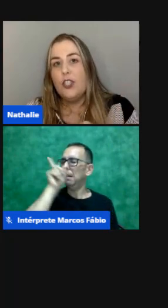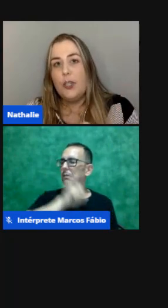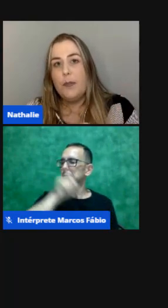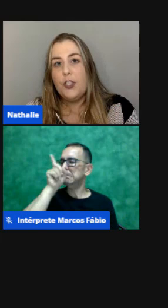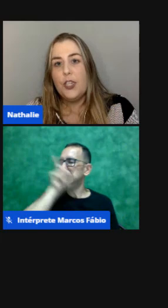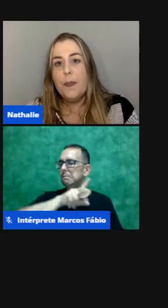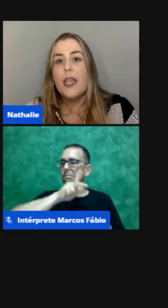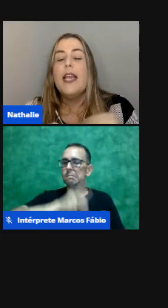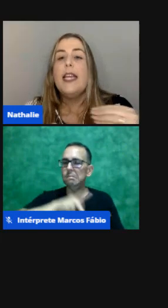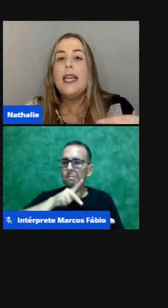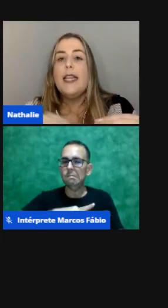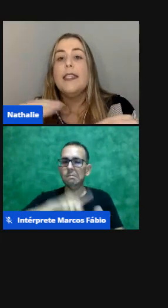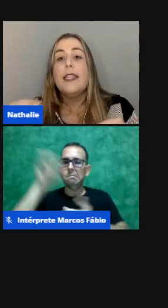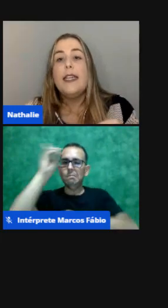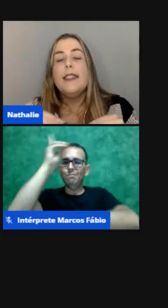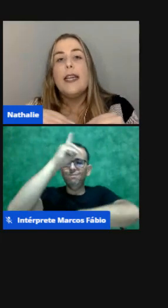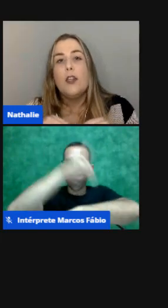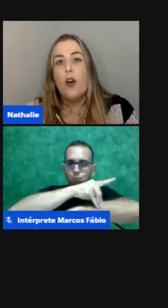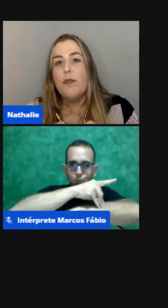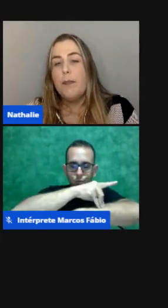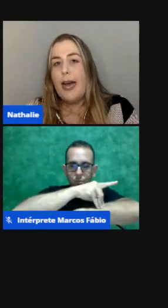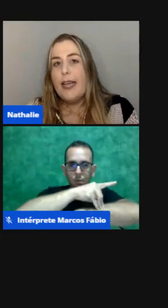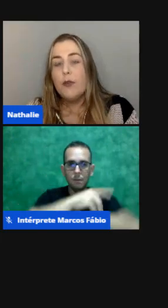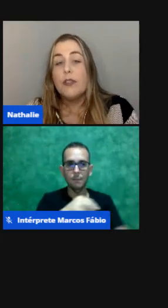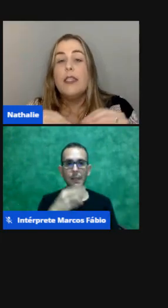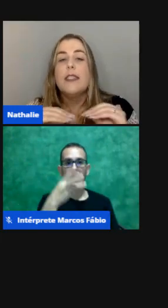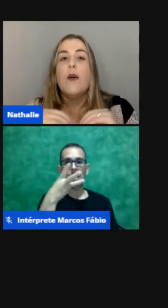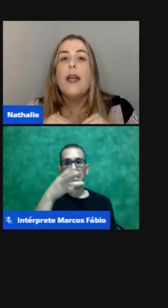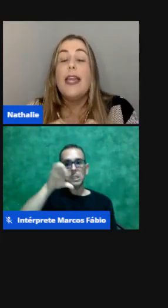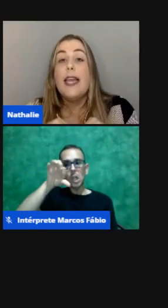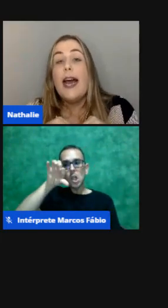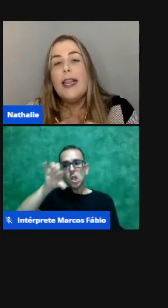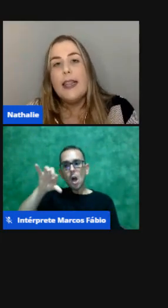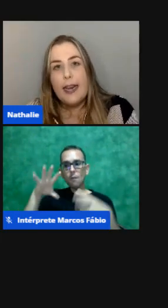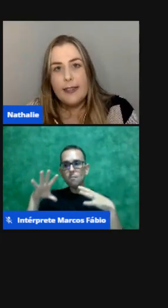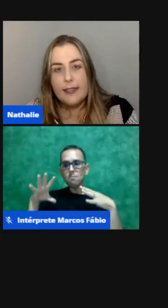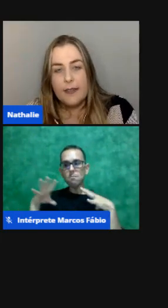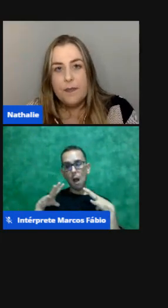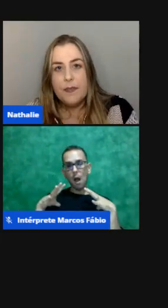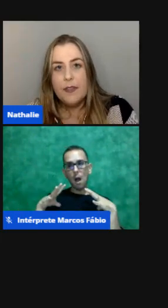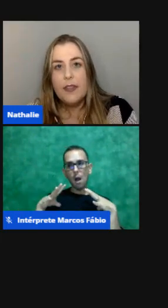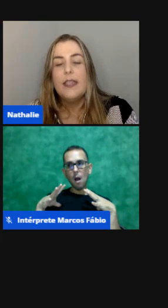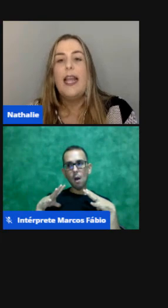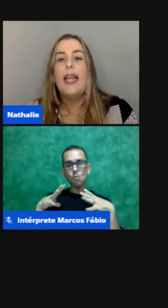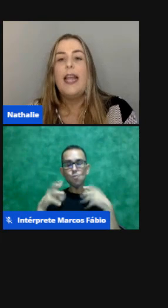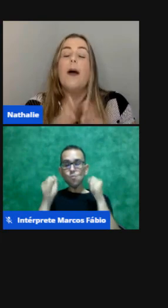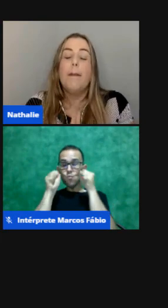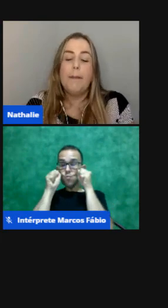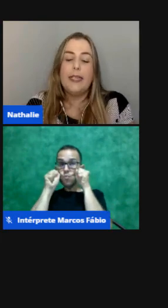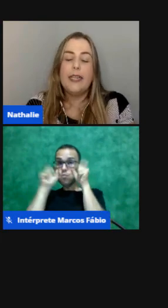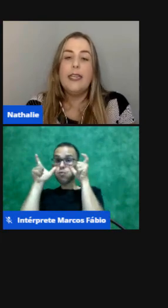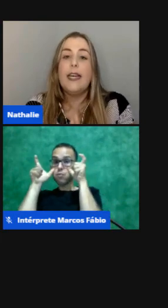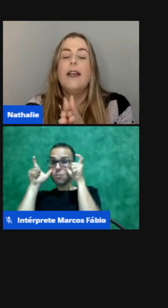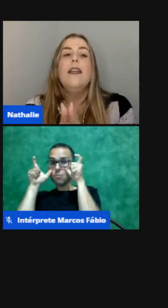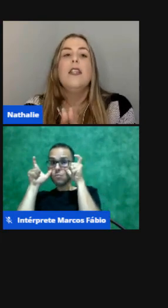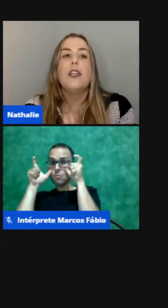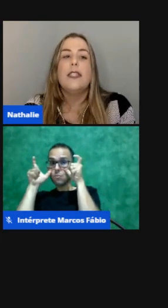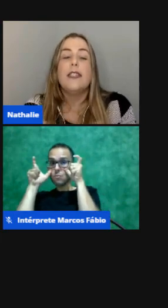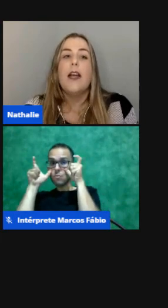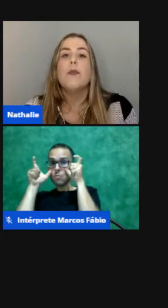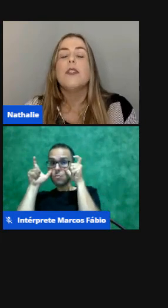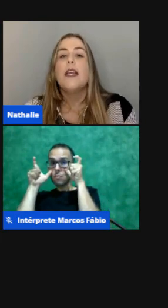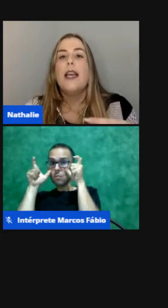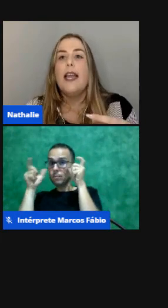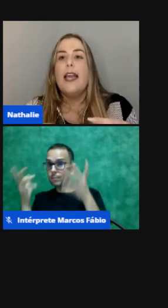Aedes aegypti e 39 bairros estão em alerta, né? Então, apesar de